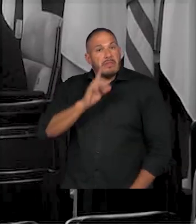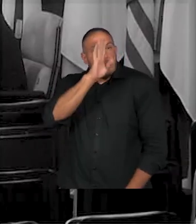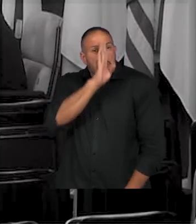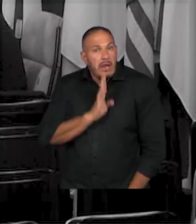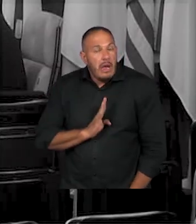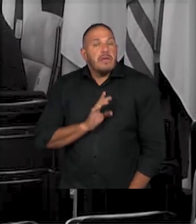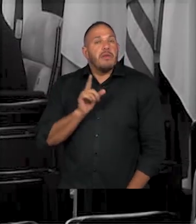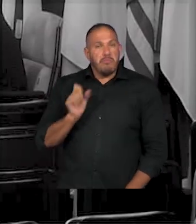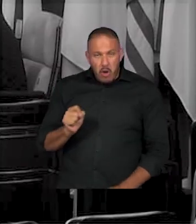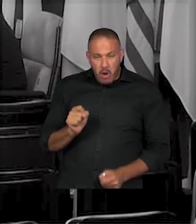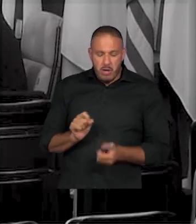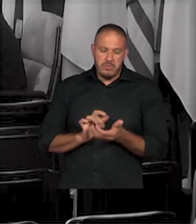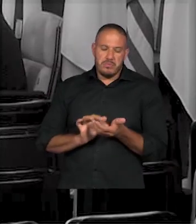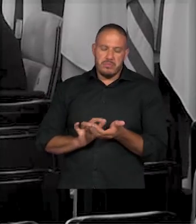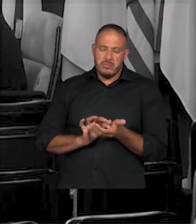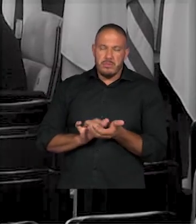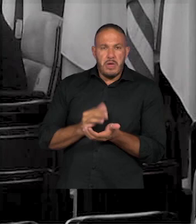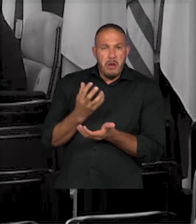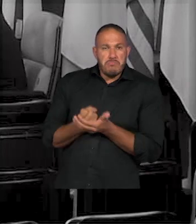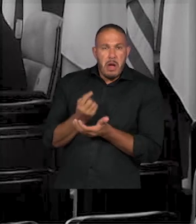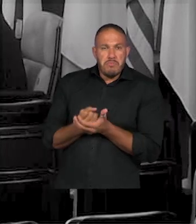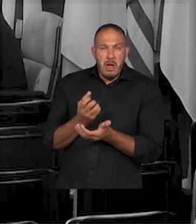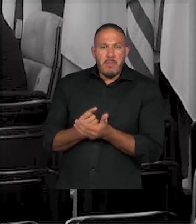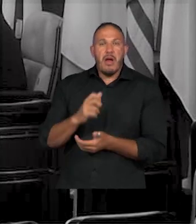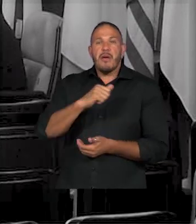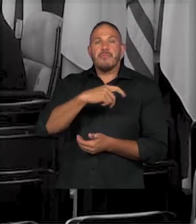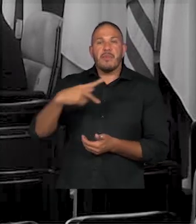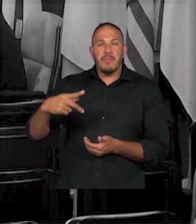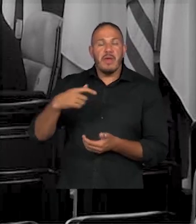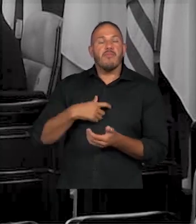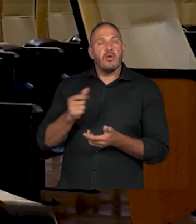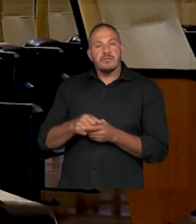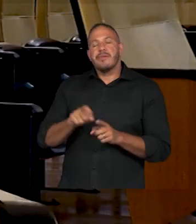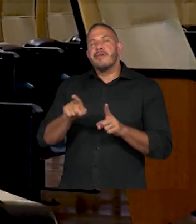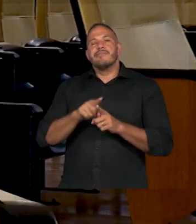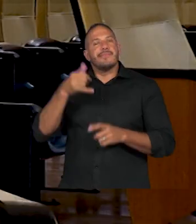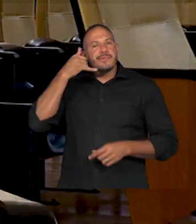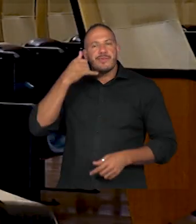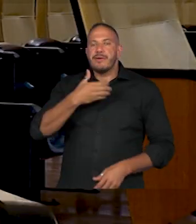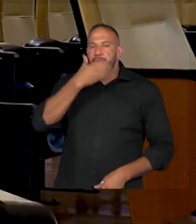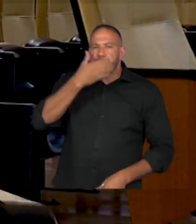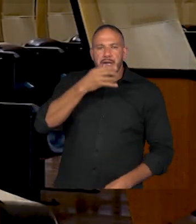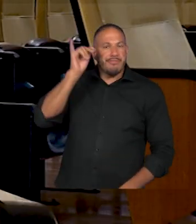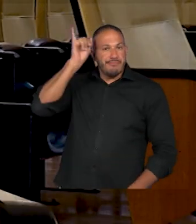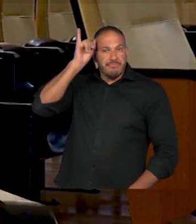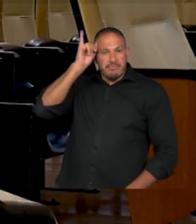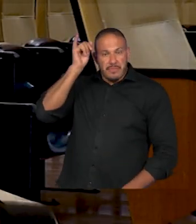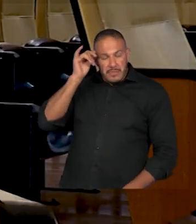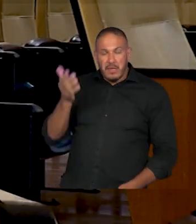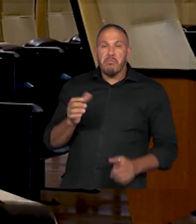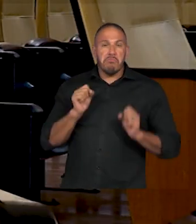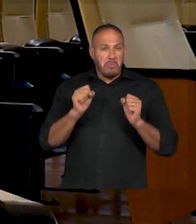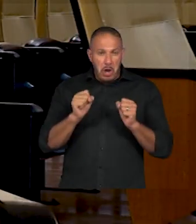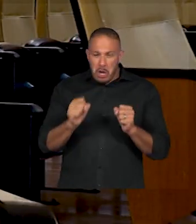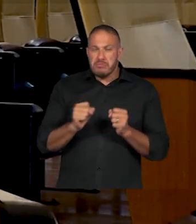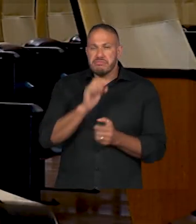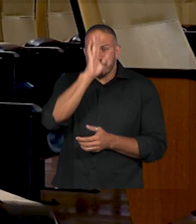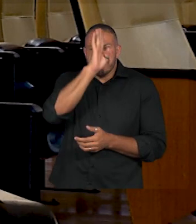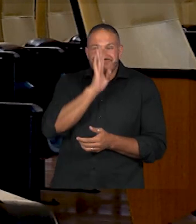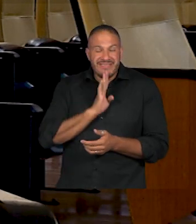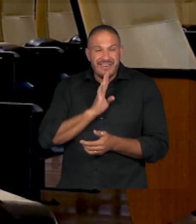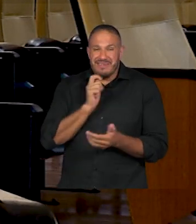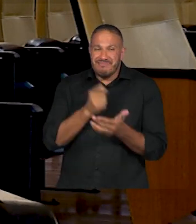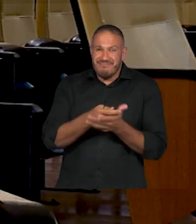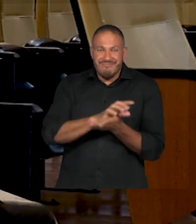podem baixar no celular deles, é Android e iOS. Então, eles baixam gratuitamente